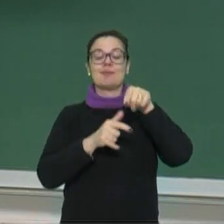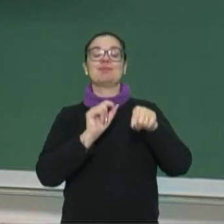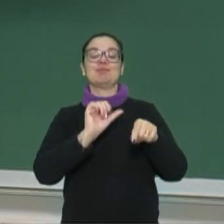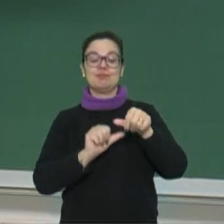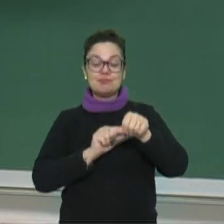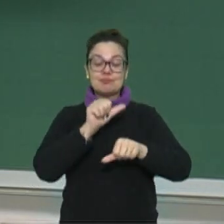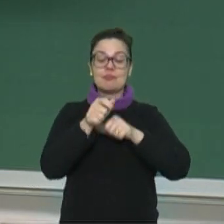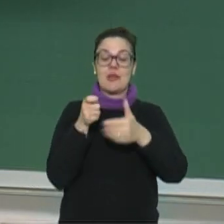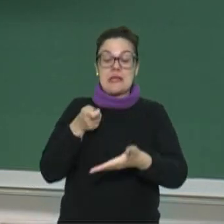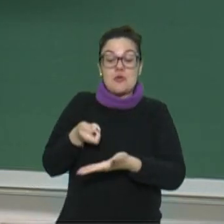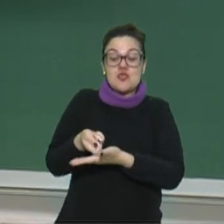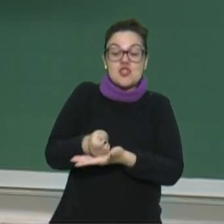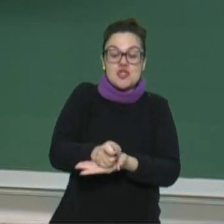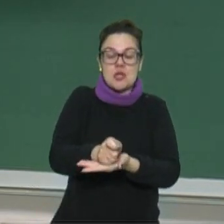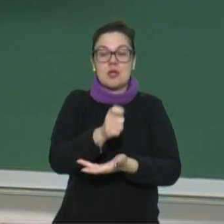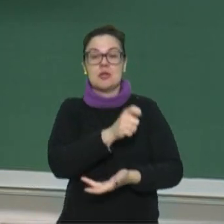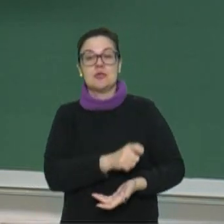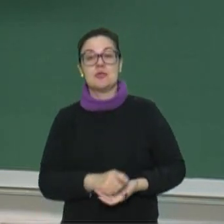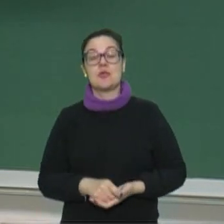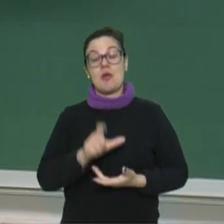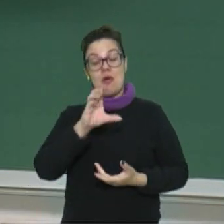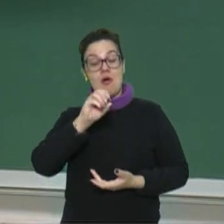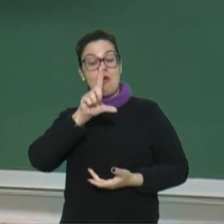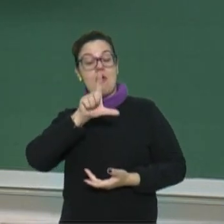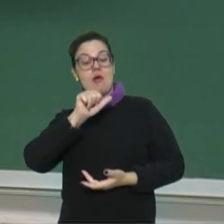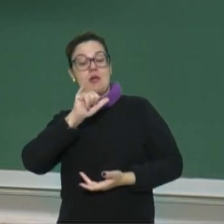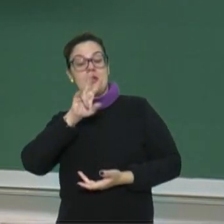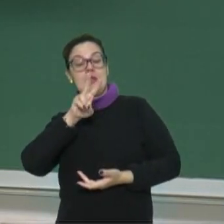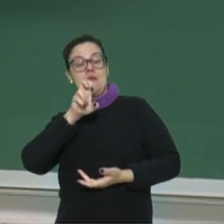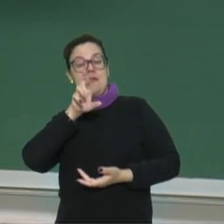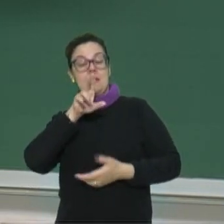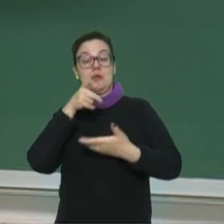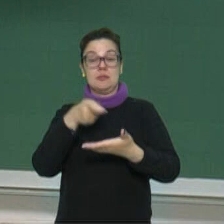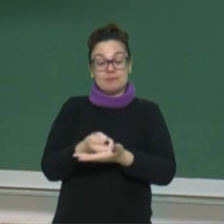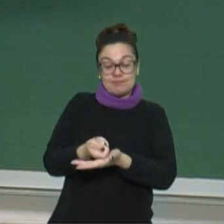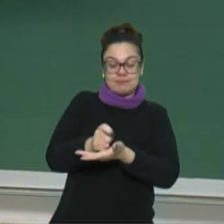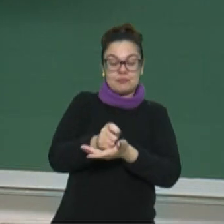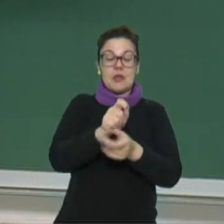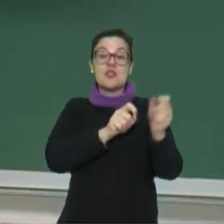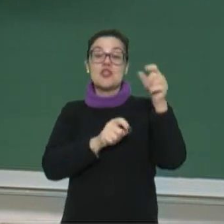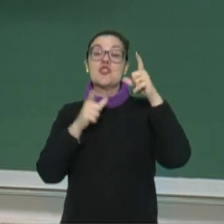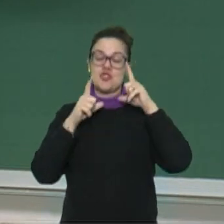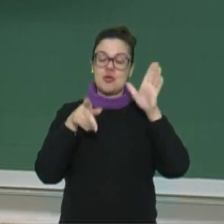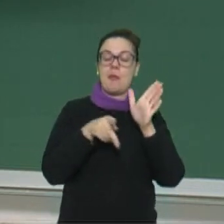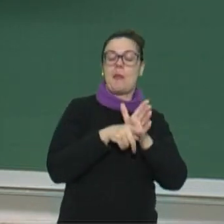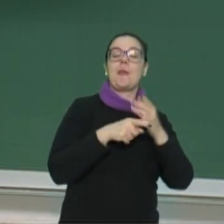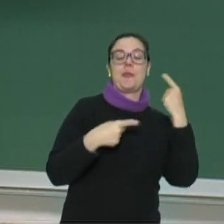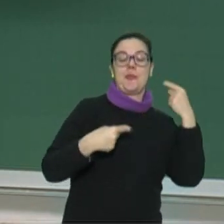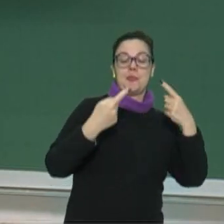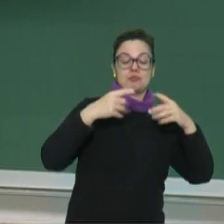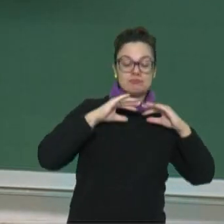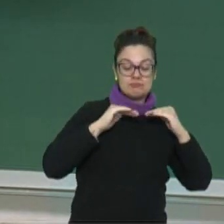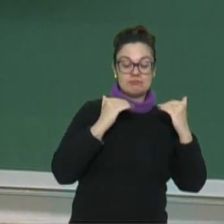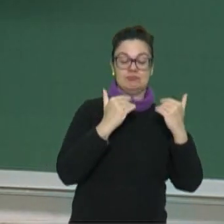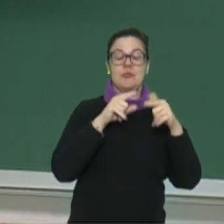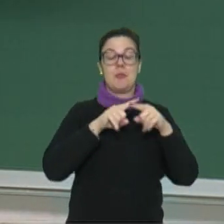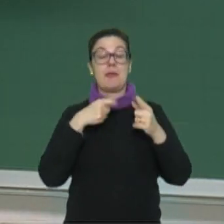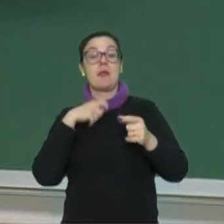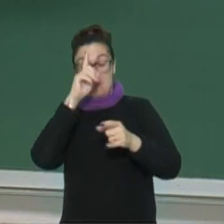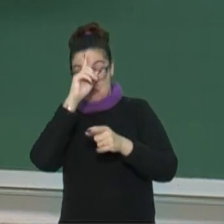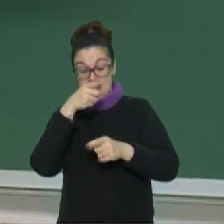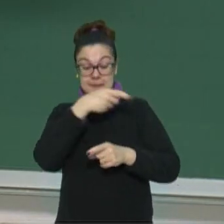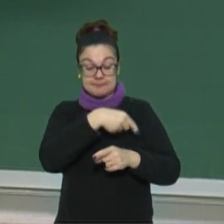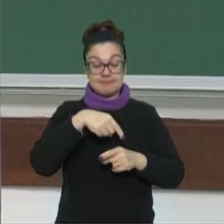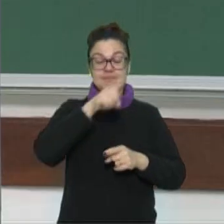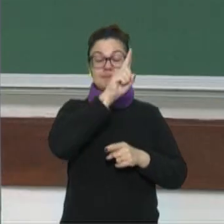vira a ditadura de Cromwell, numa forminha de república, mas na verdade quem mandava era o Cromwell. E ele vai promulgar um dos